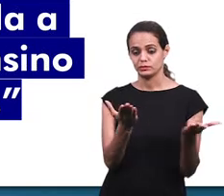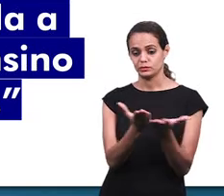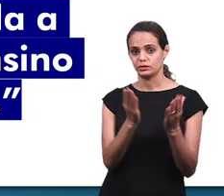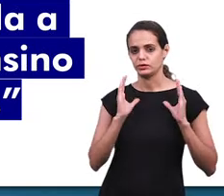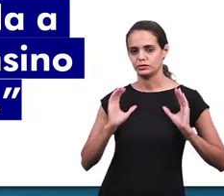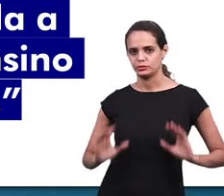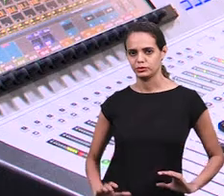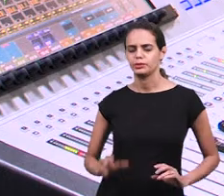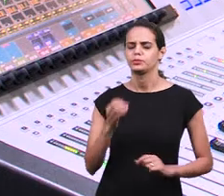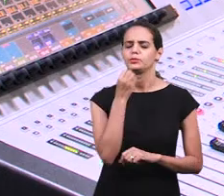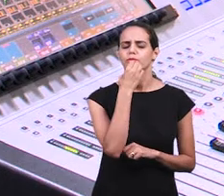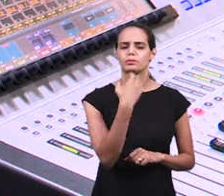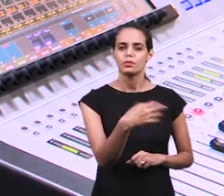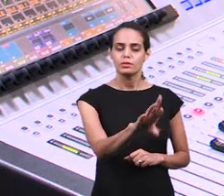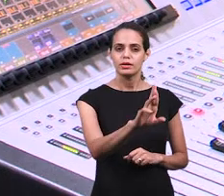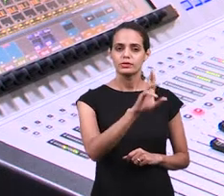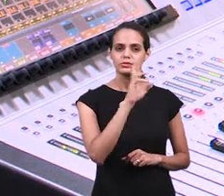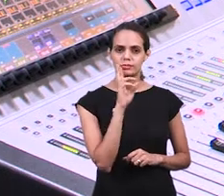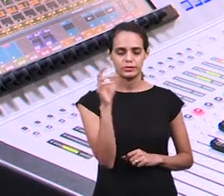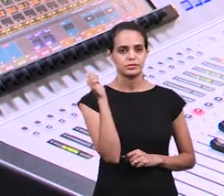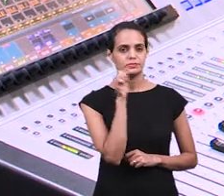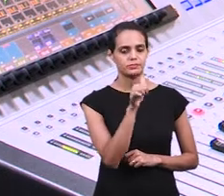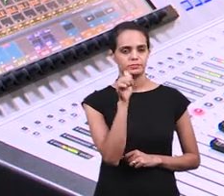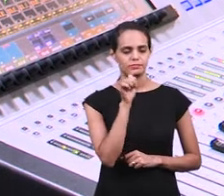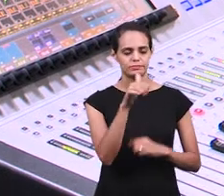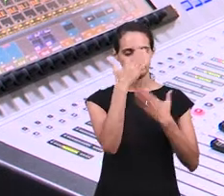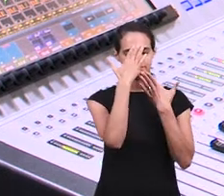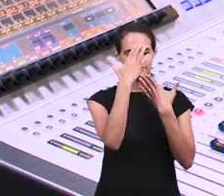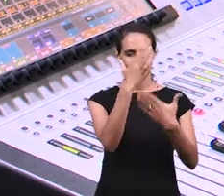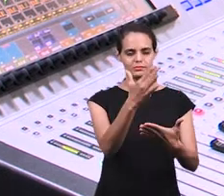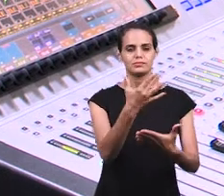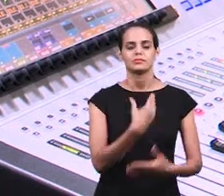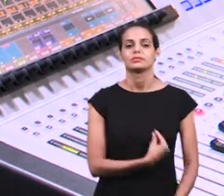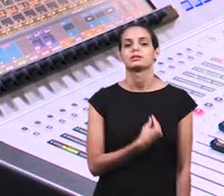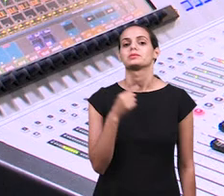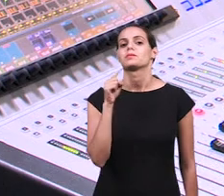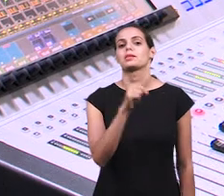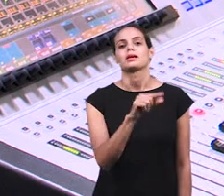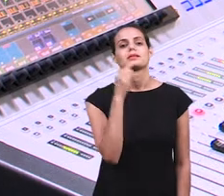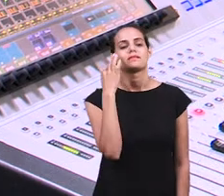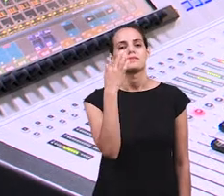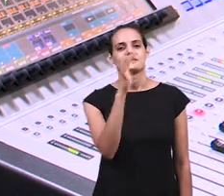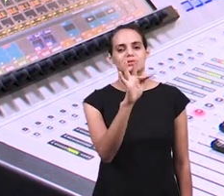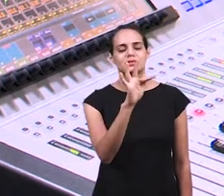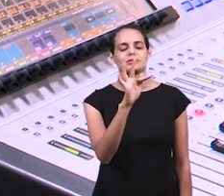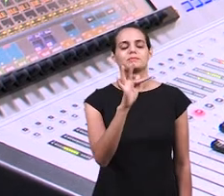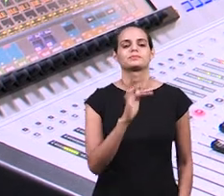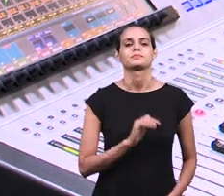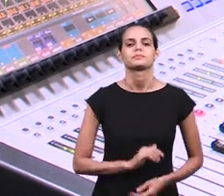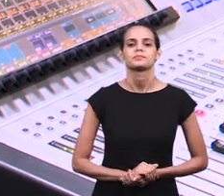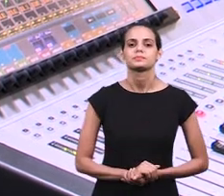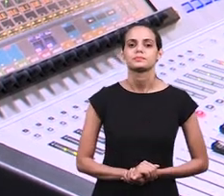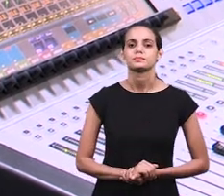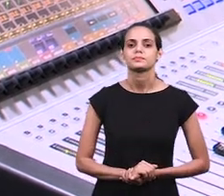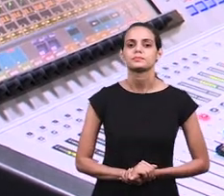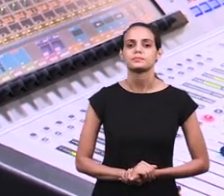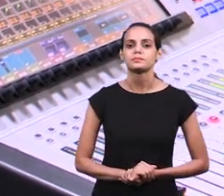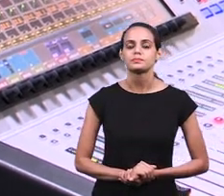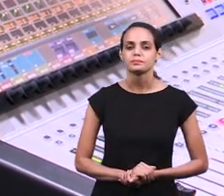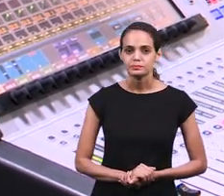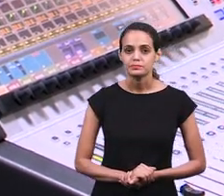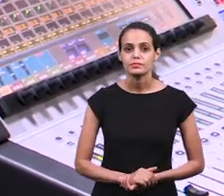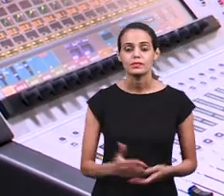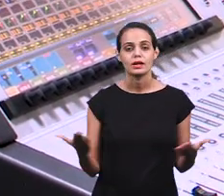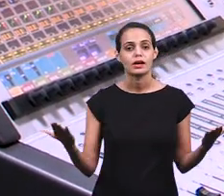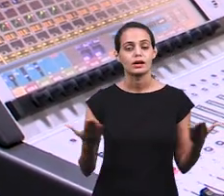do crente. Muito bem colocado ali pela nossa irmã. Obrigado pela participação que vem lá da França. Glória a Deus. Sim,